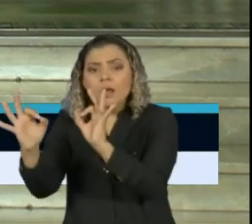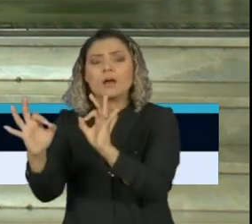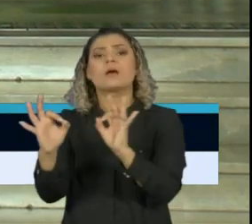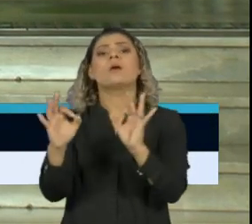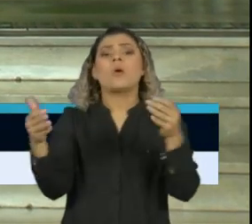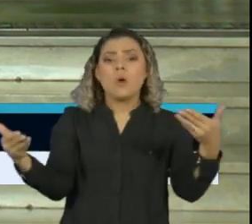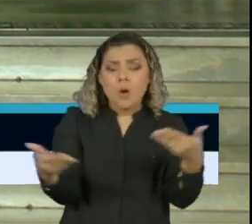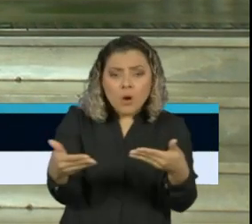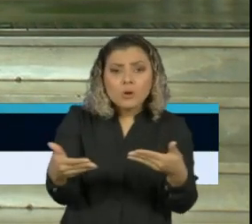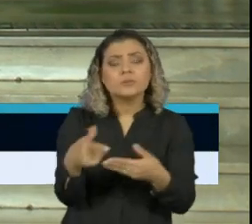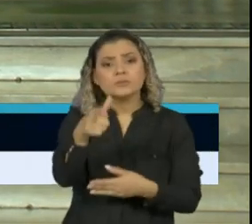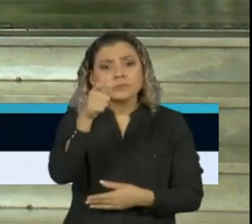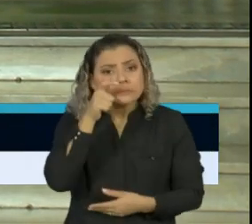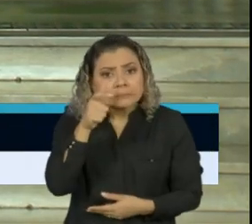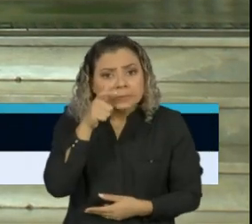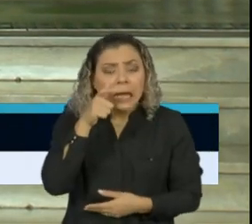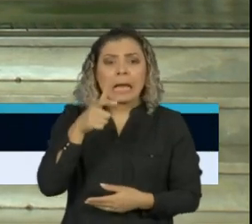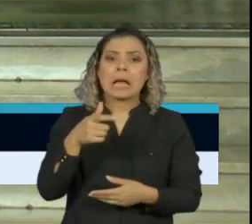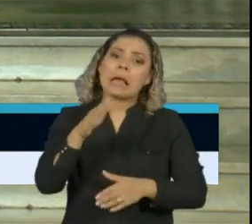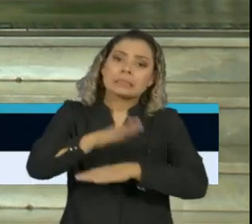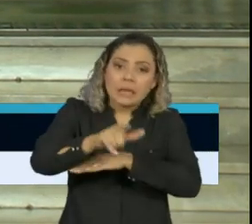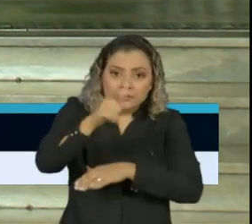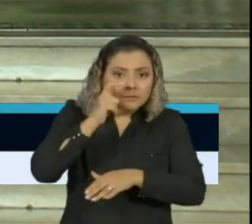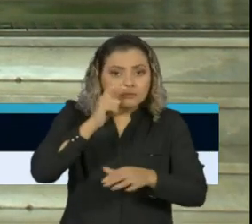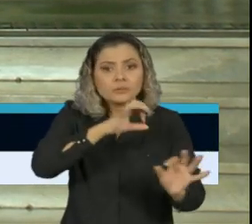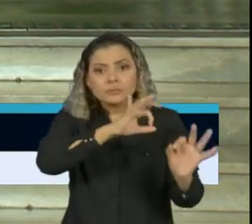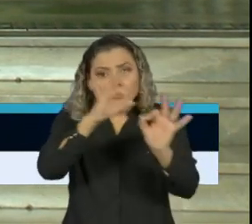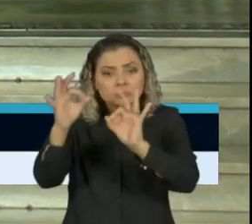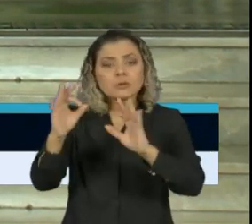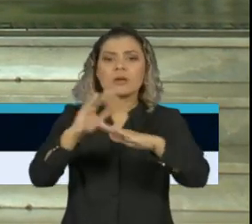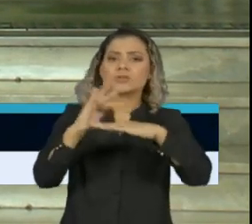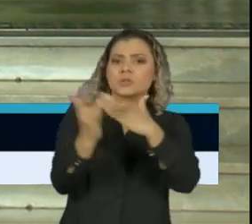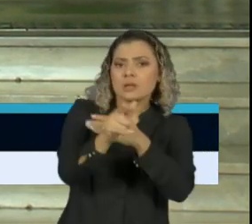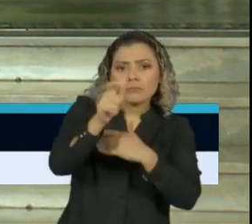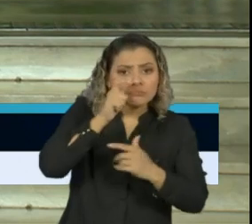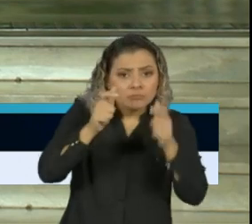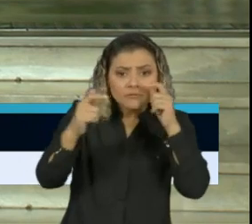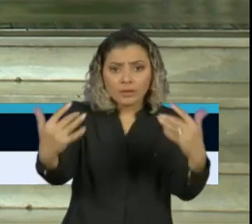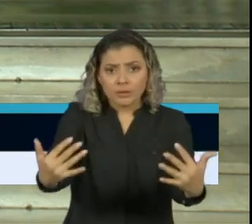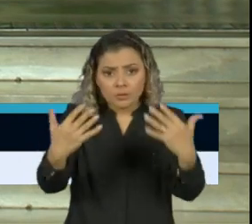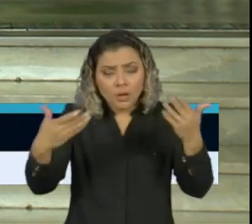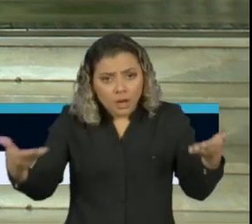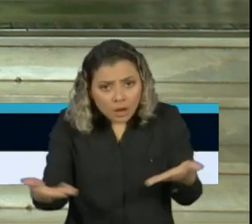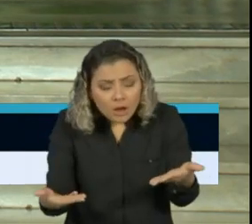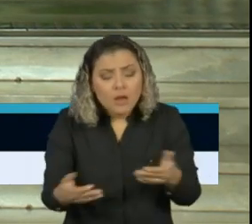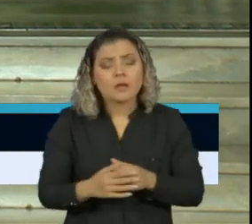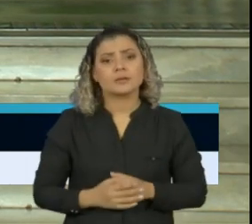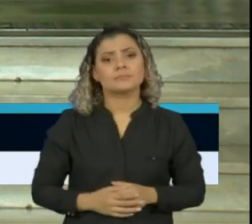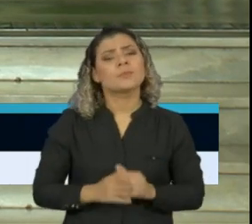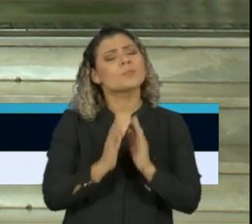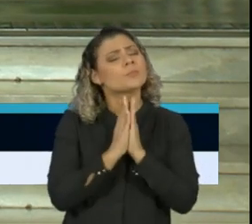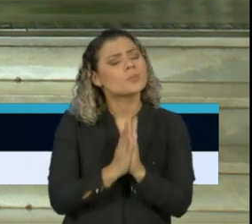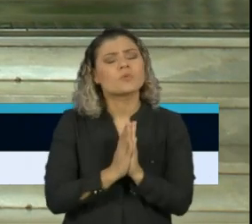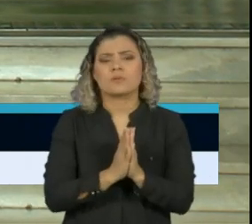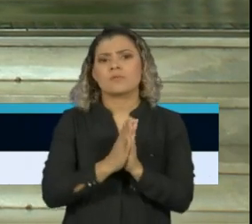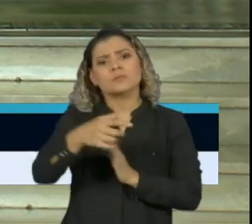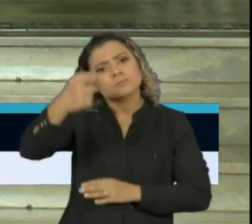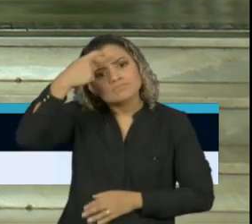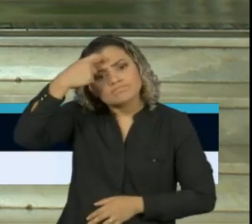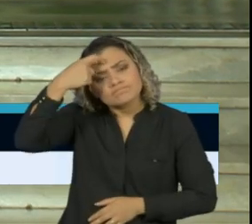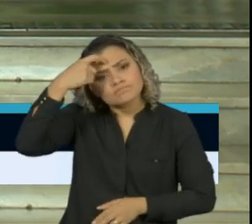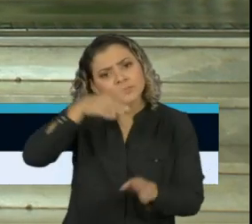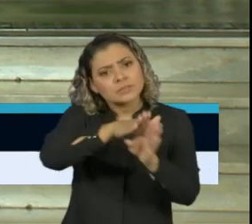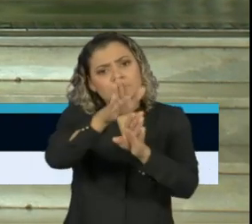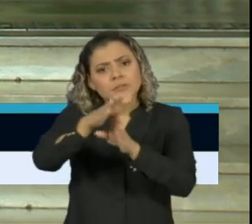dessa coletiva mais tarde, ou através de mídia impressa ou digital ou emissoras de rádio, por favor, tenham consciência